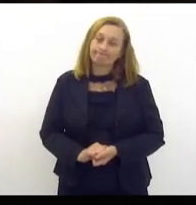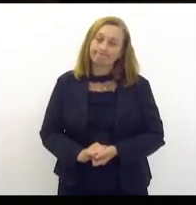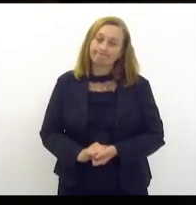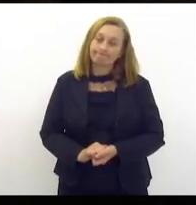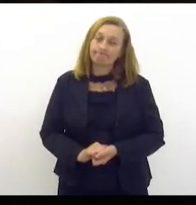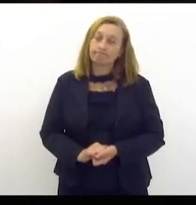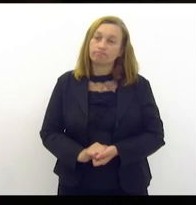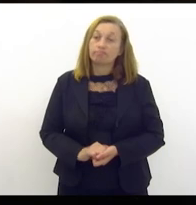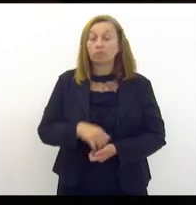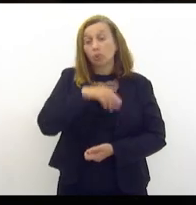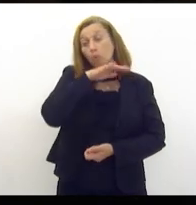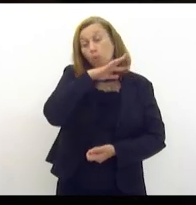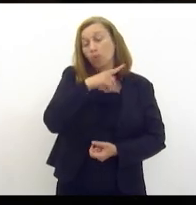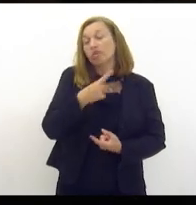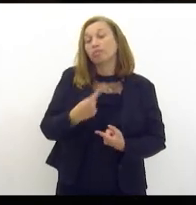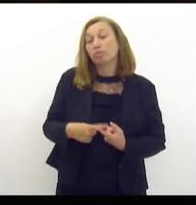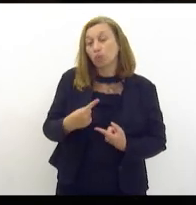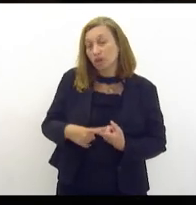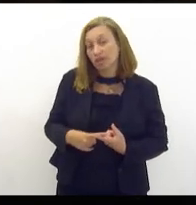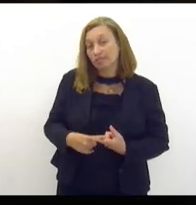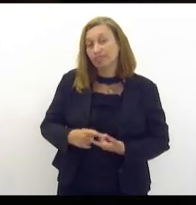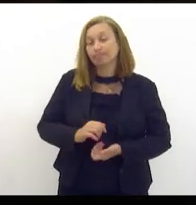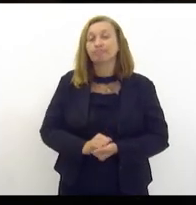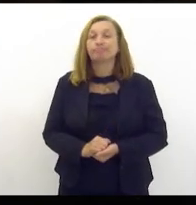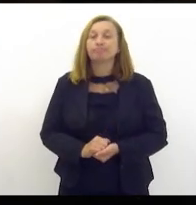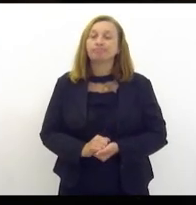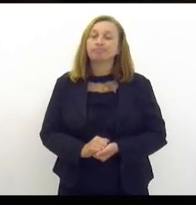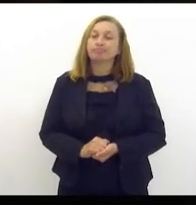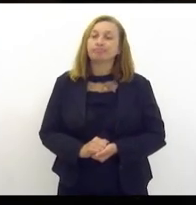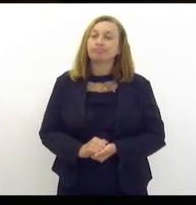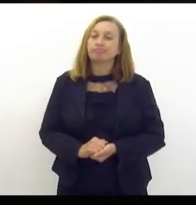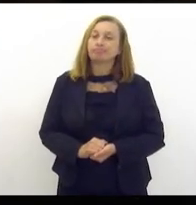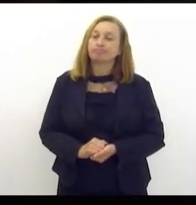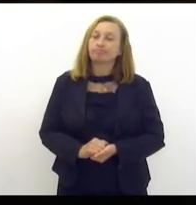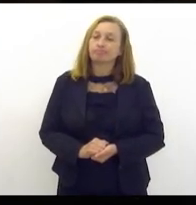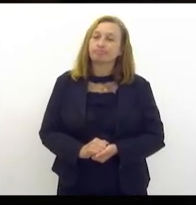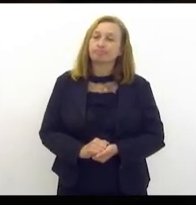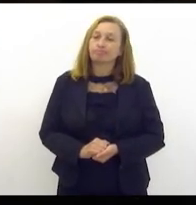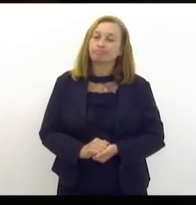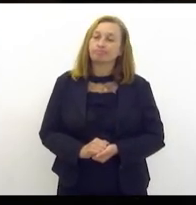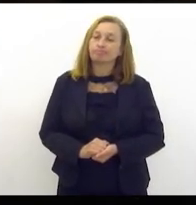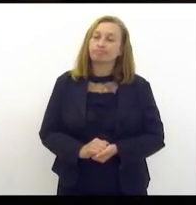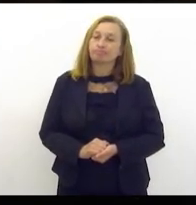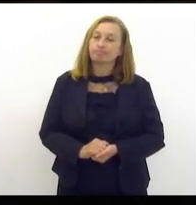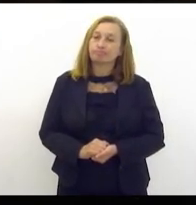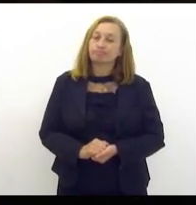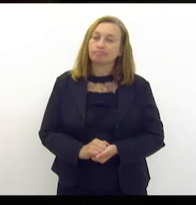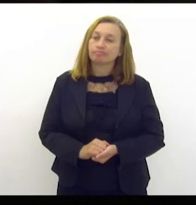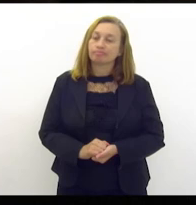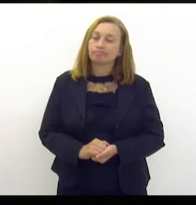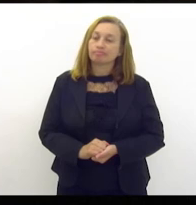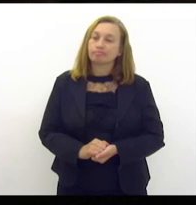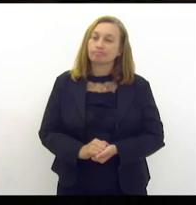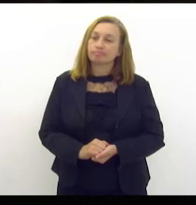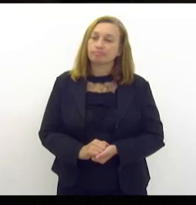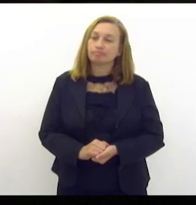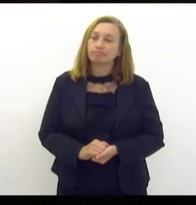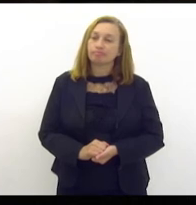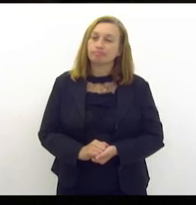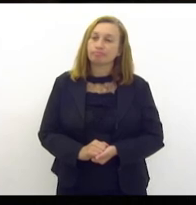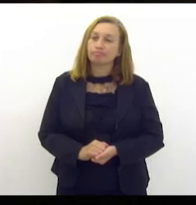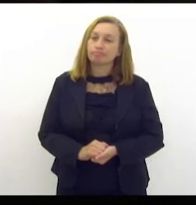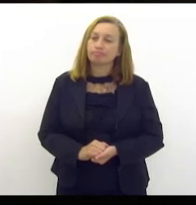expoliativo. Por quê? Porque nos dão a prerrogativa,